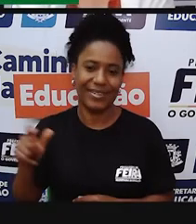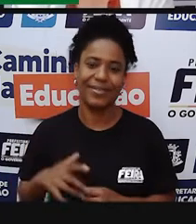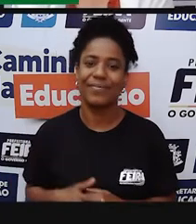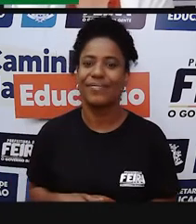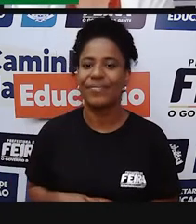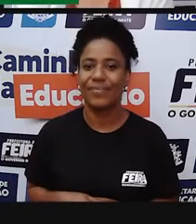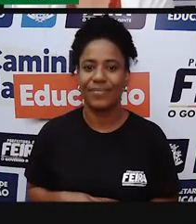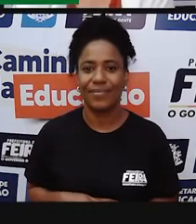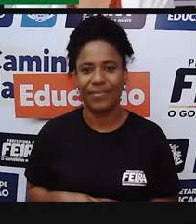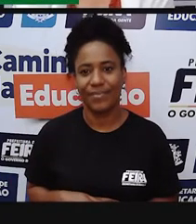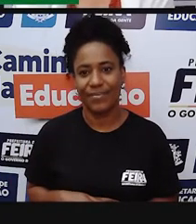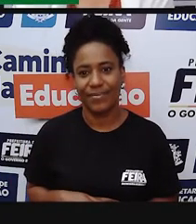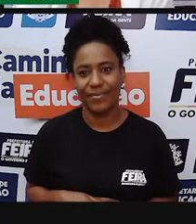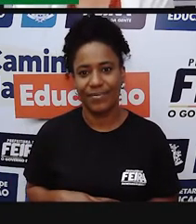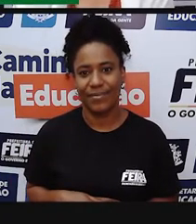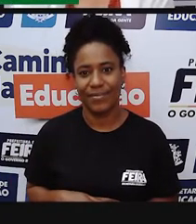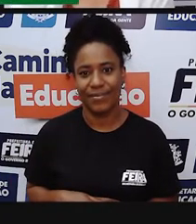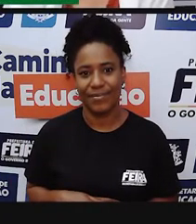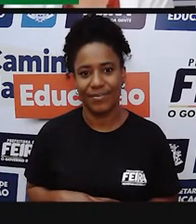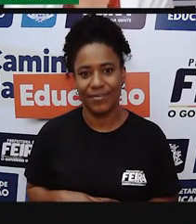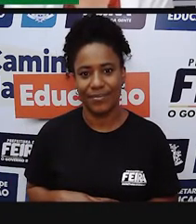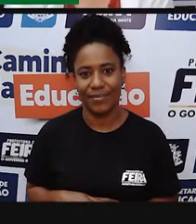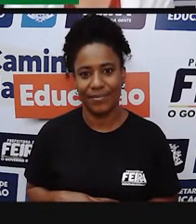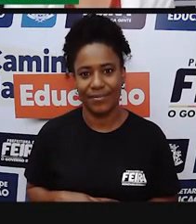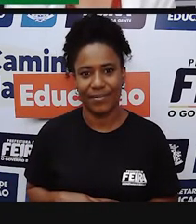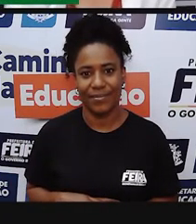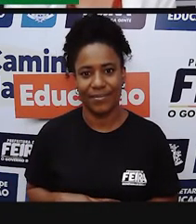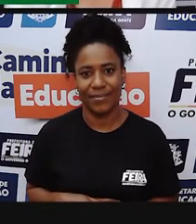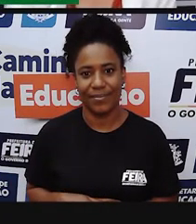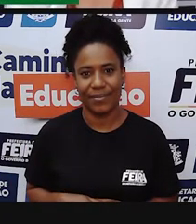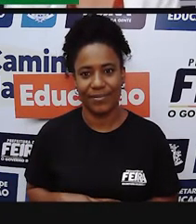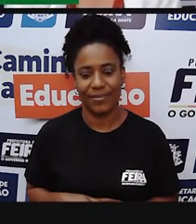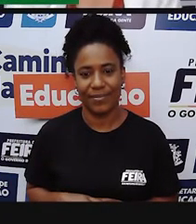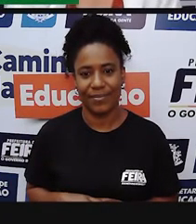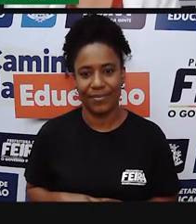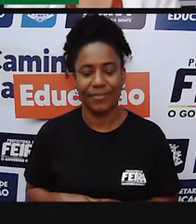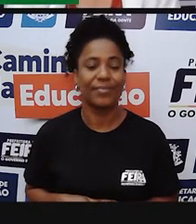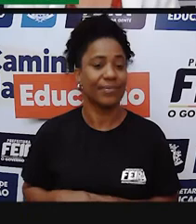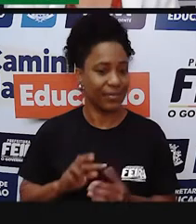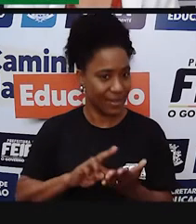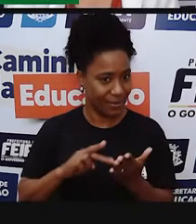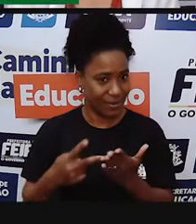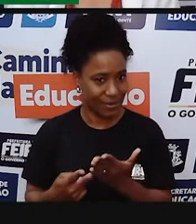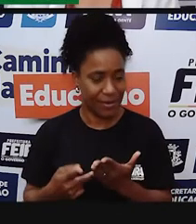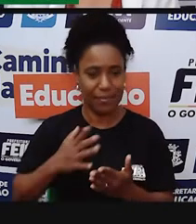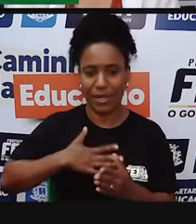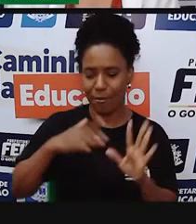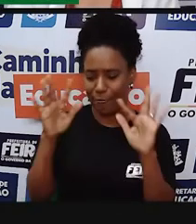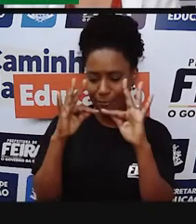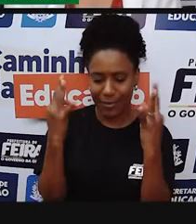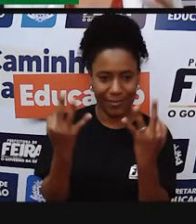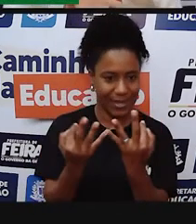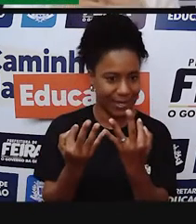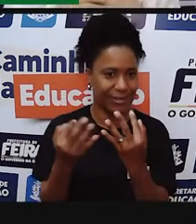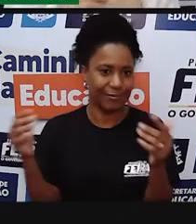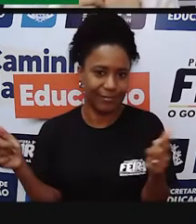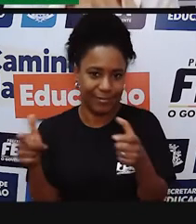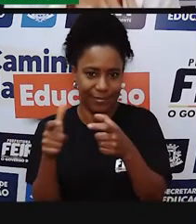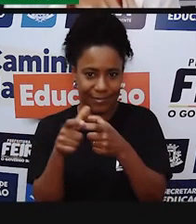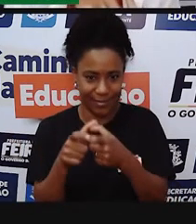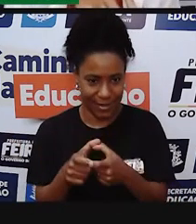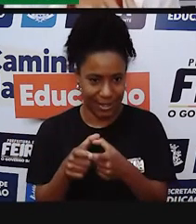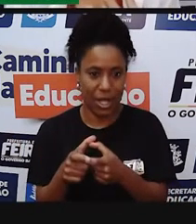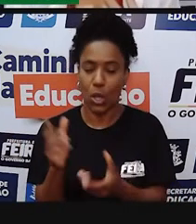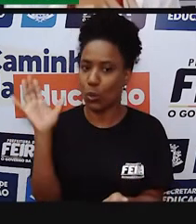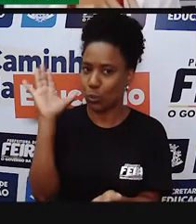Oi Michele smile anime rede minha família é pequena eu sou